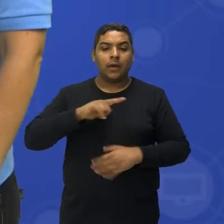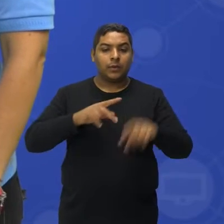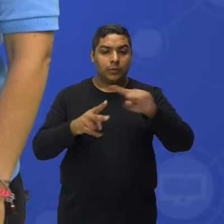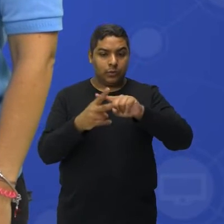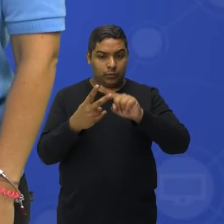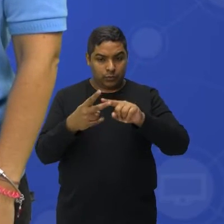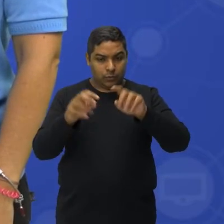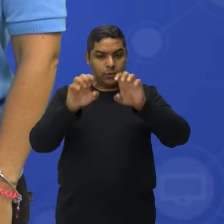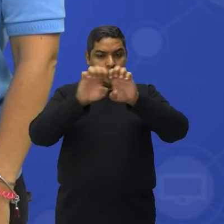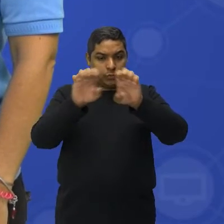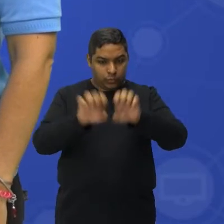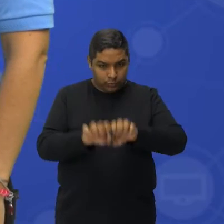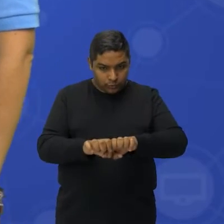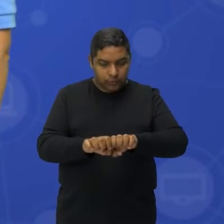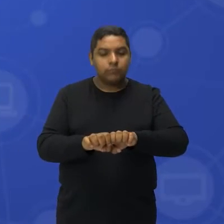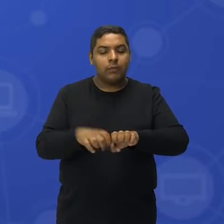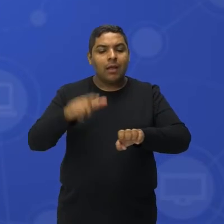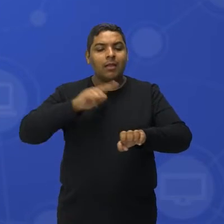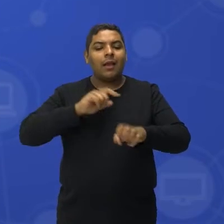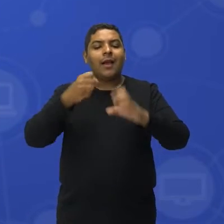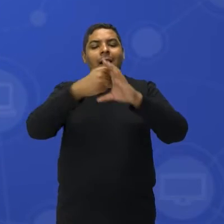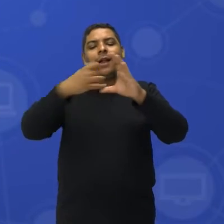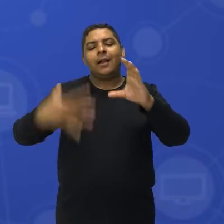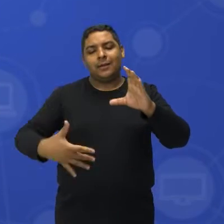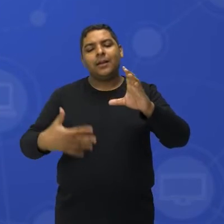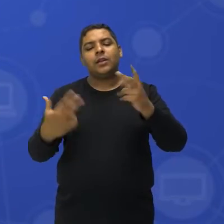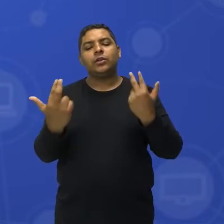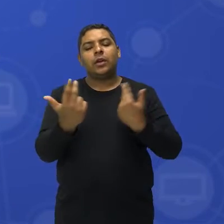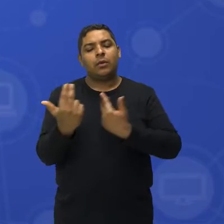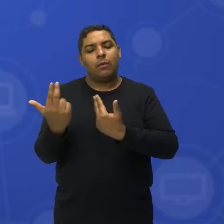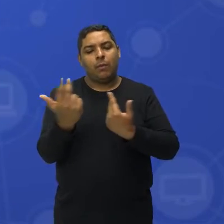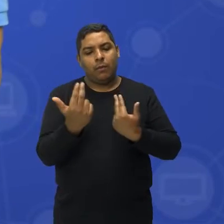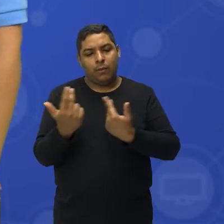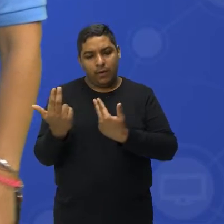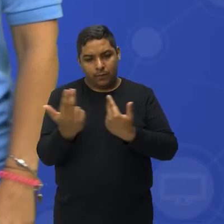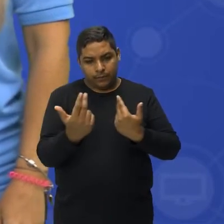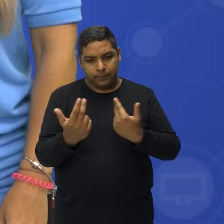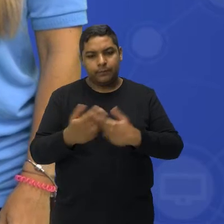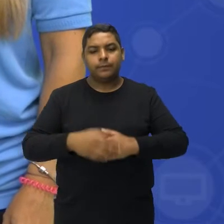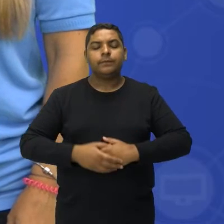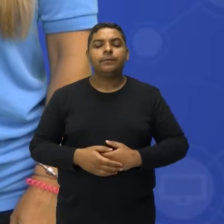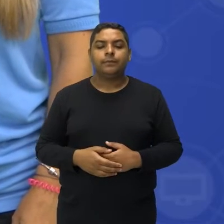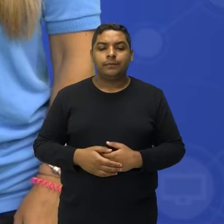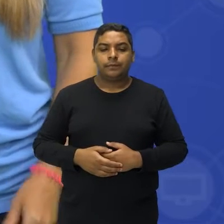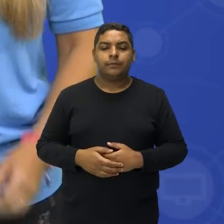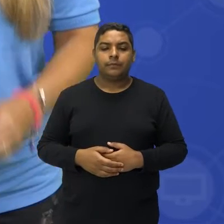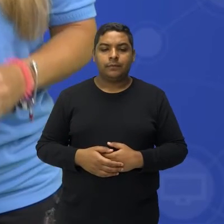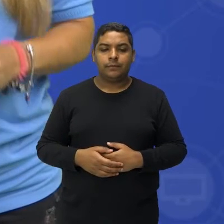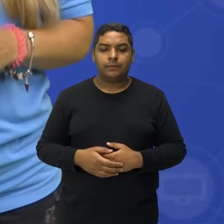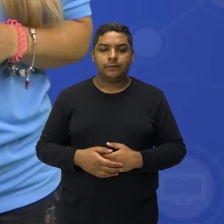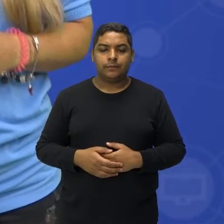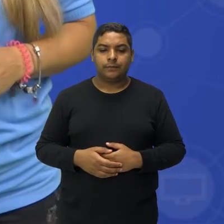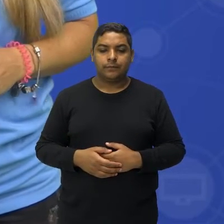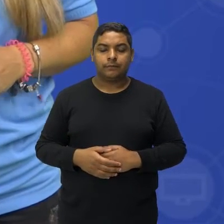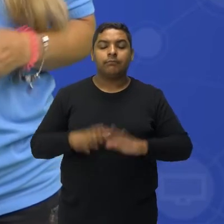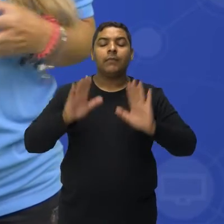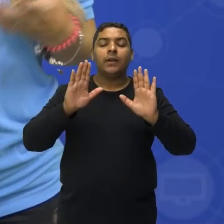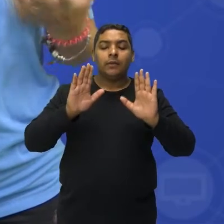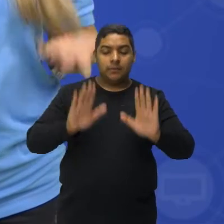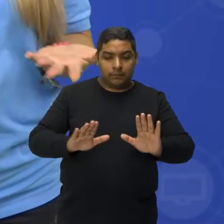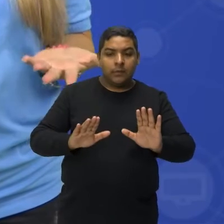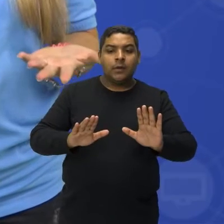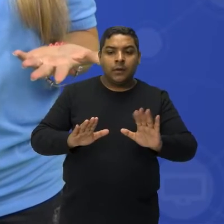estruturas que possuem essa mesma característica, uma dupla ligação com o elemento oxigênio. Porém,